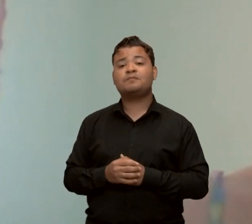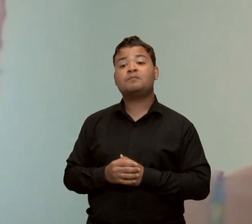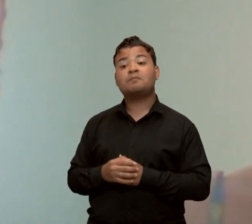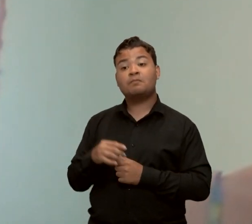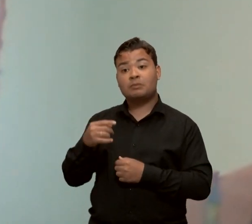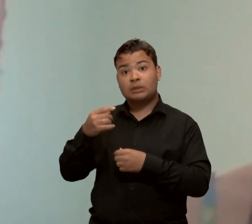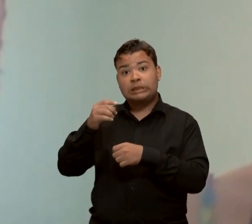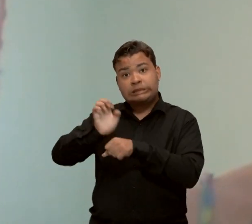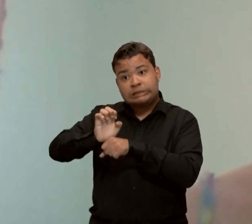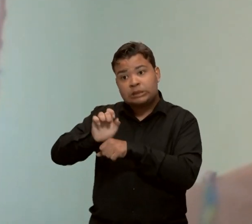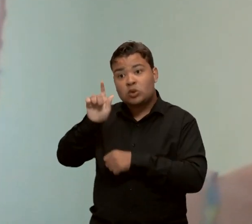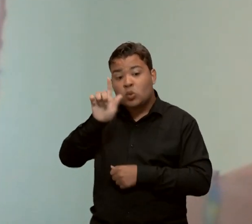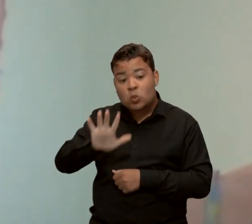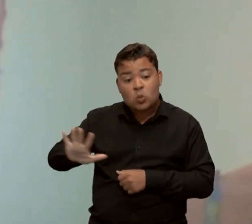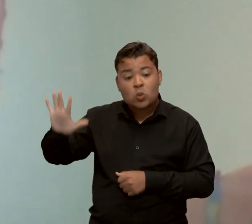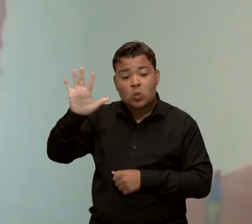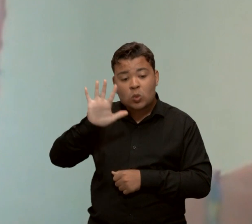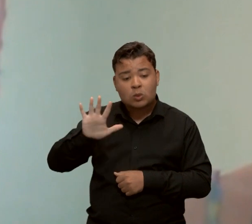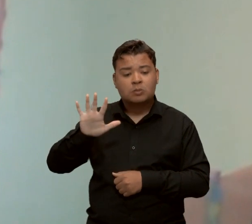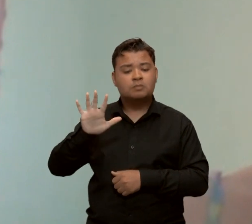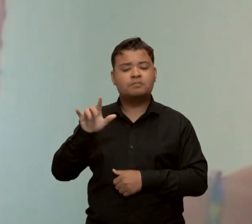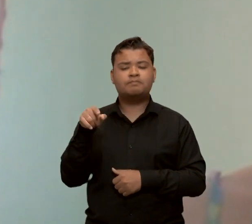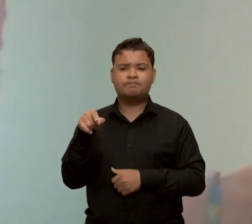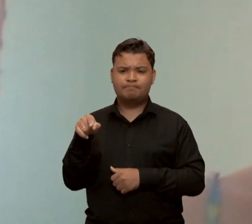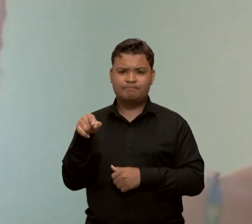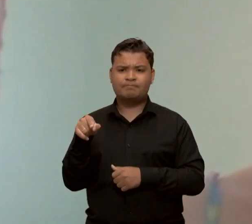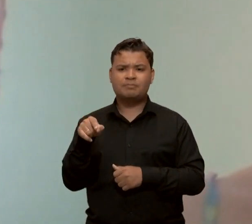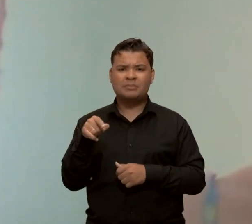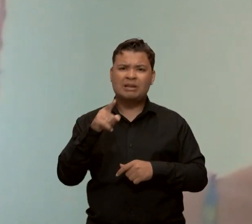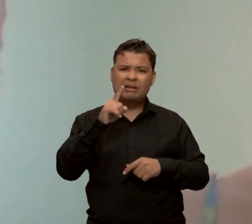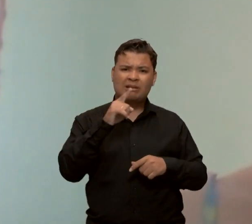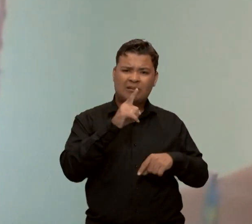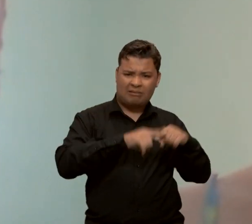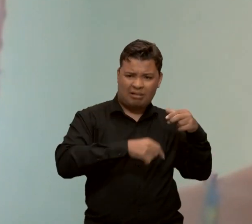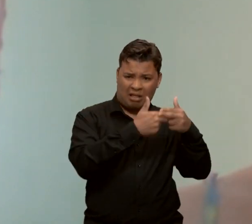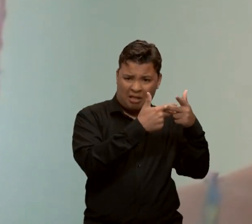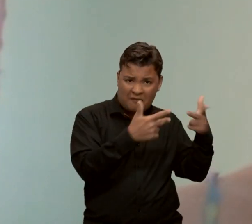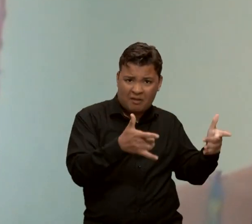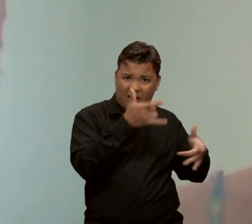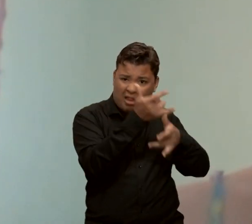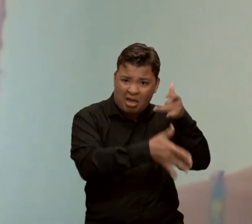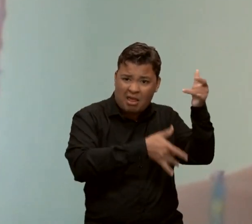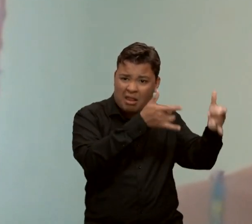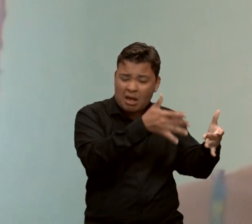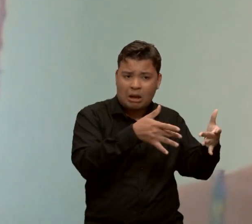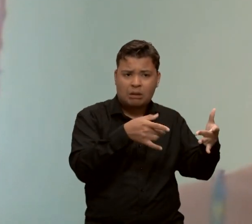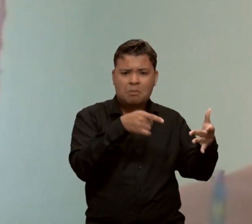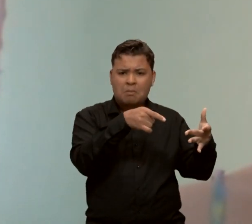estados que menos tem a destinação adequada dos resíduos.